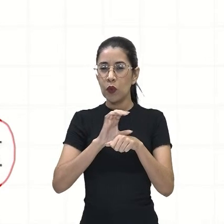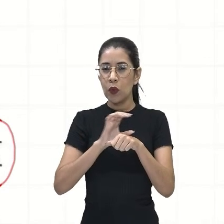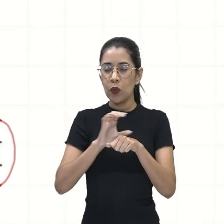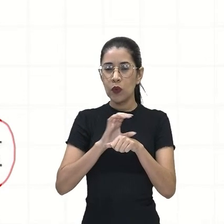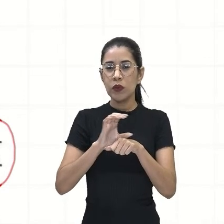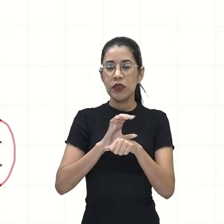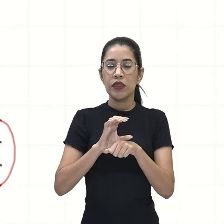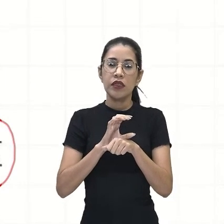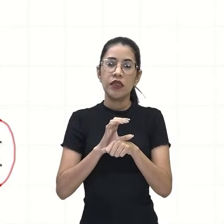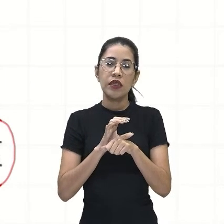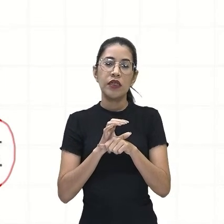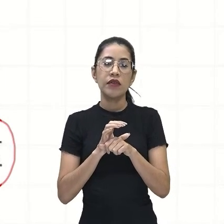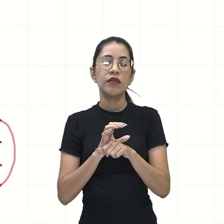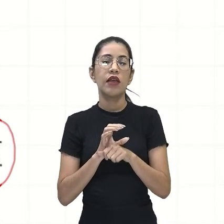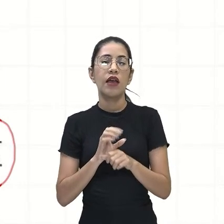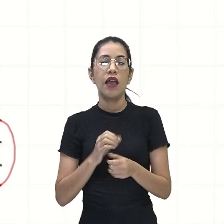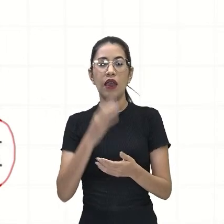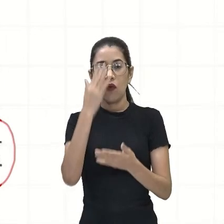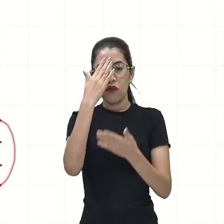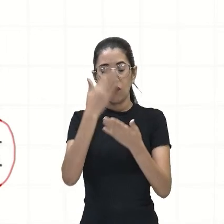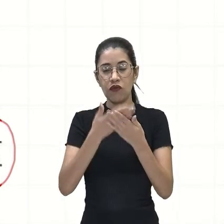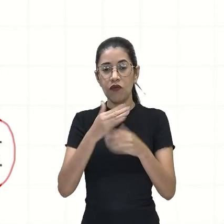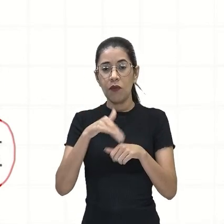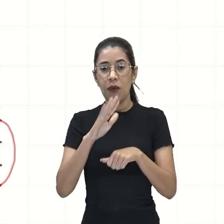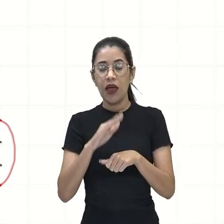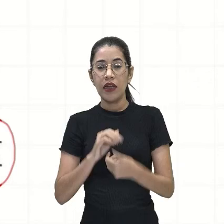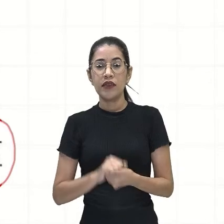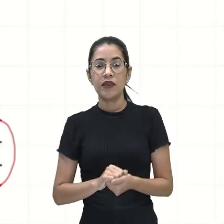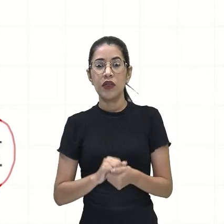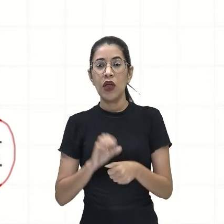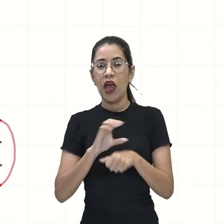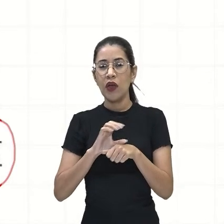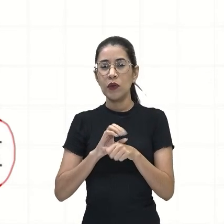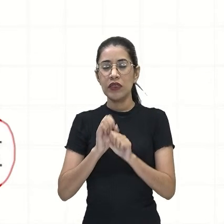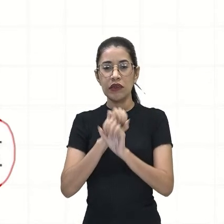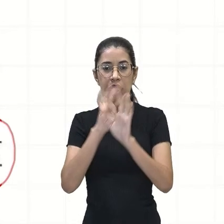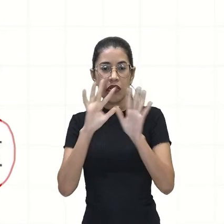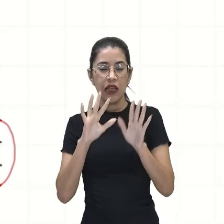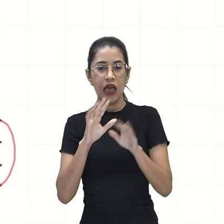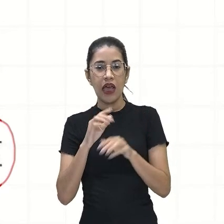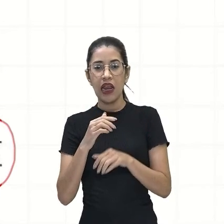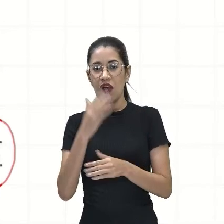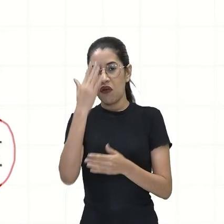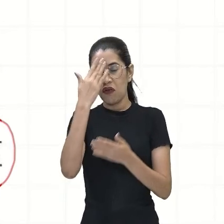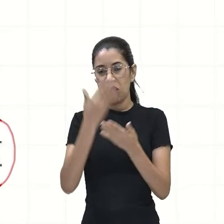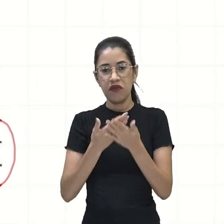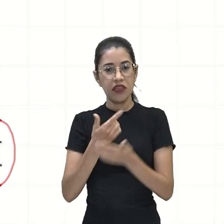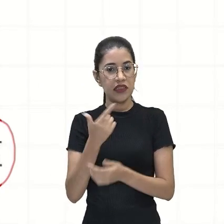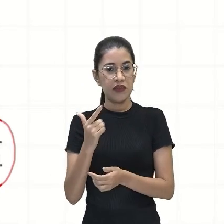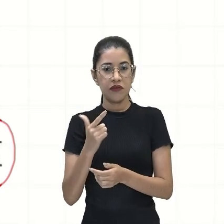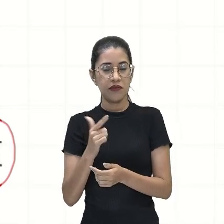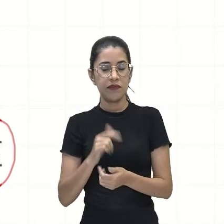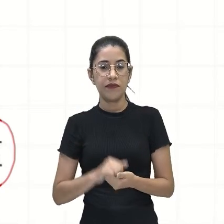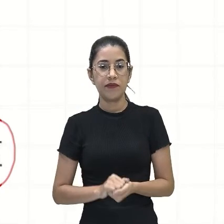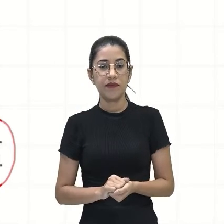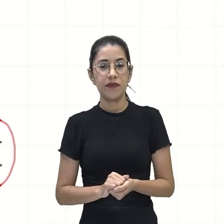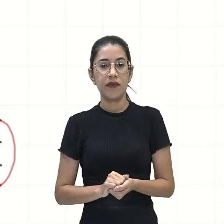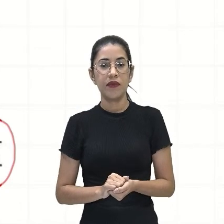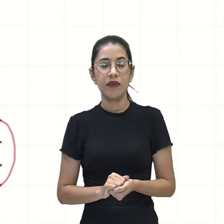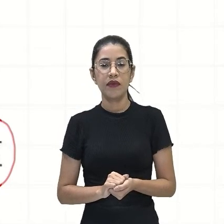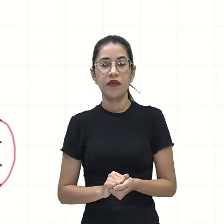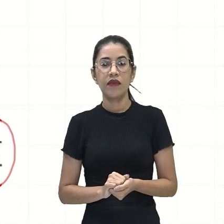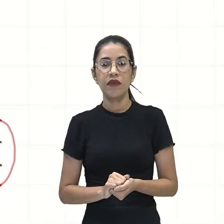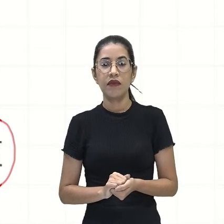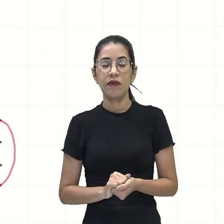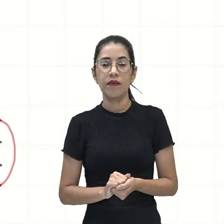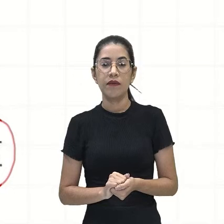bem grafite. Não tenho a mesma confiança, né? É um cinza